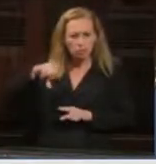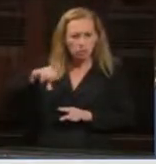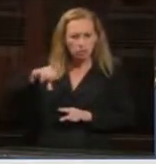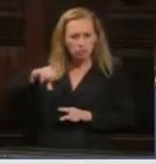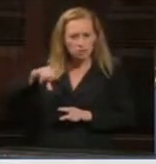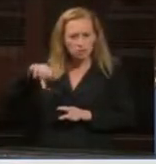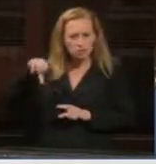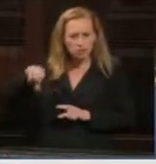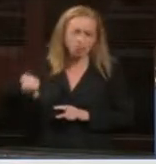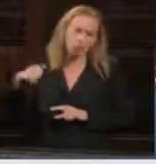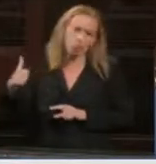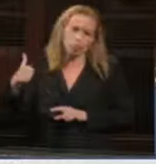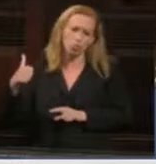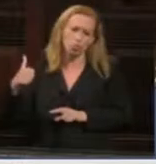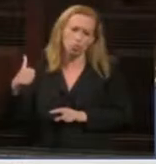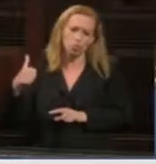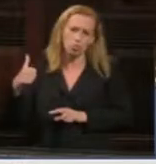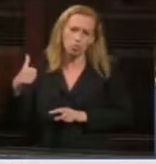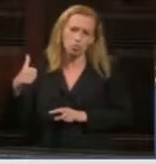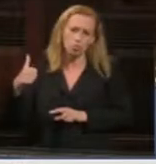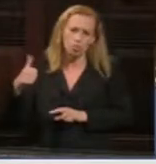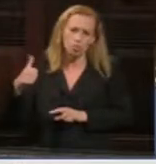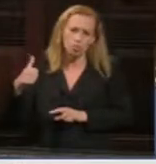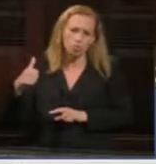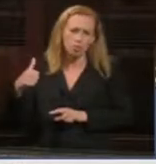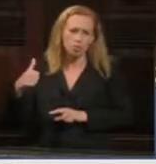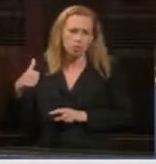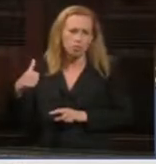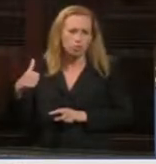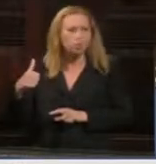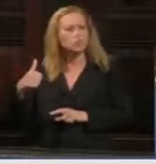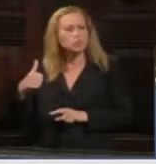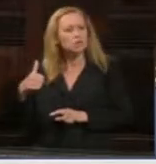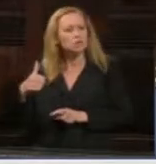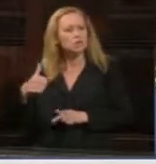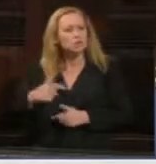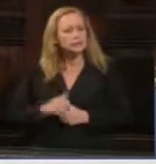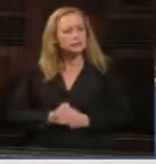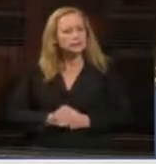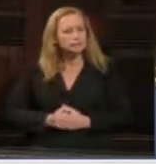1991 e 1991